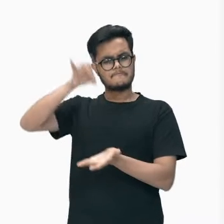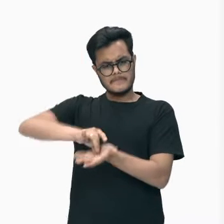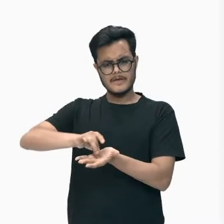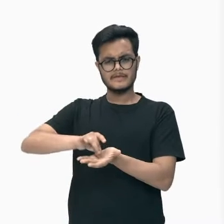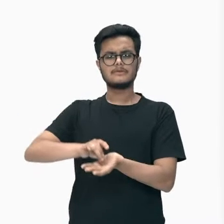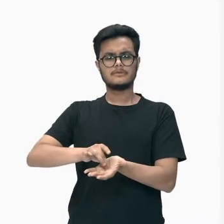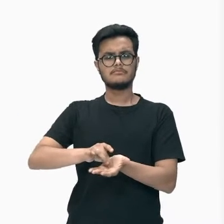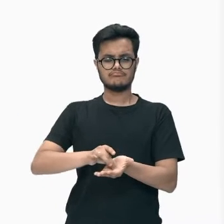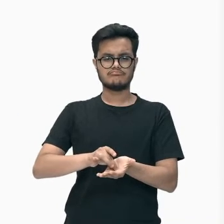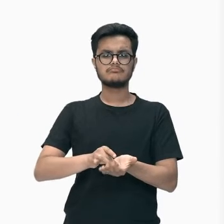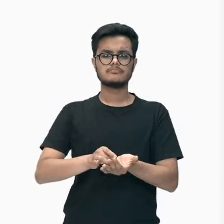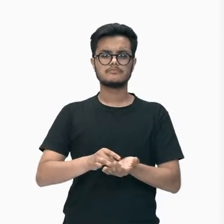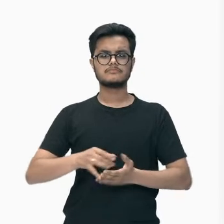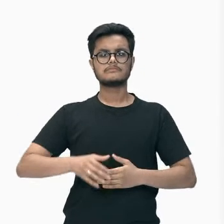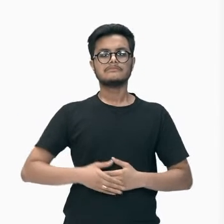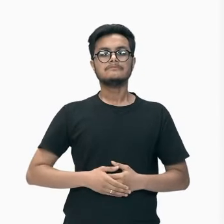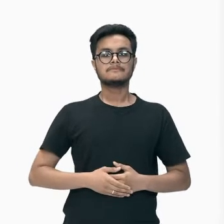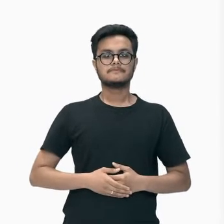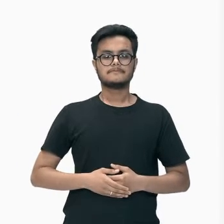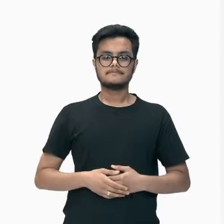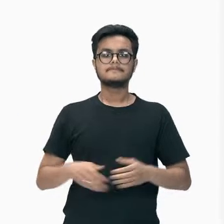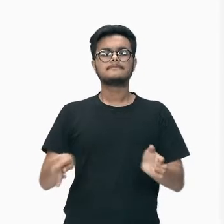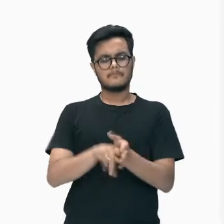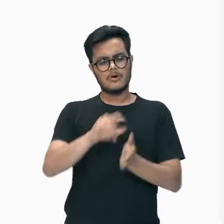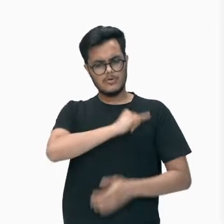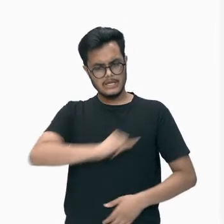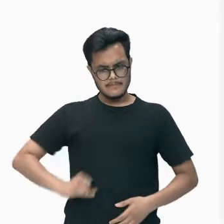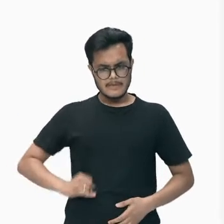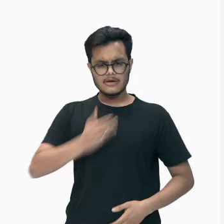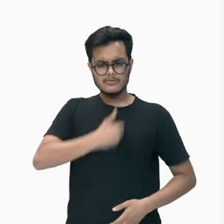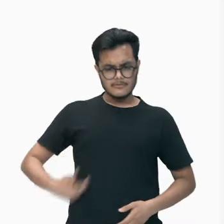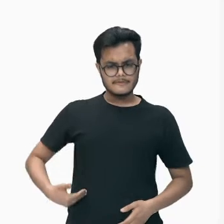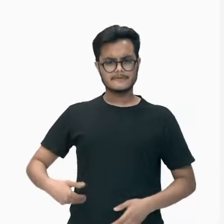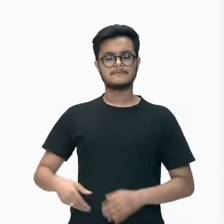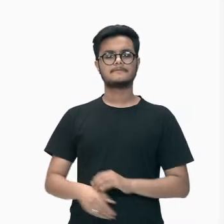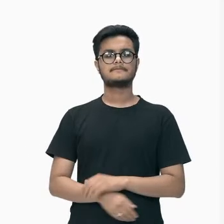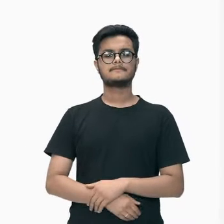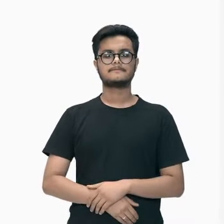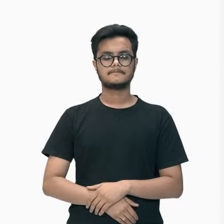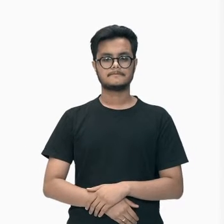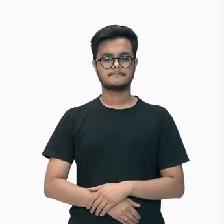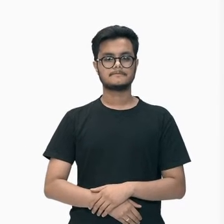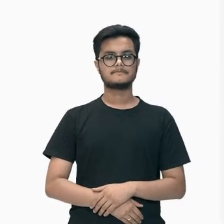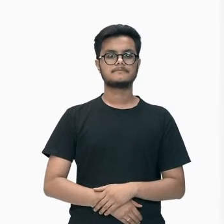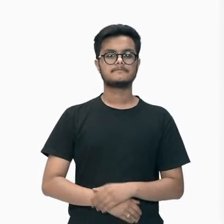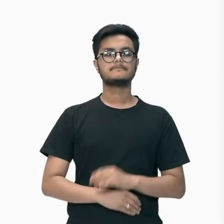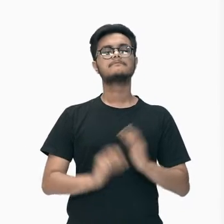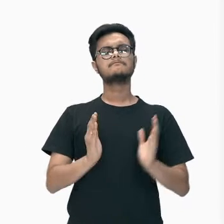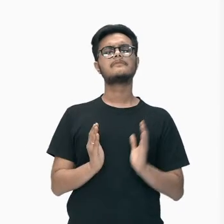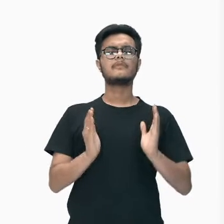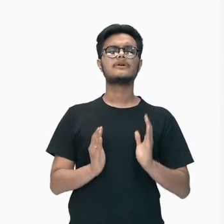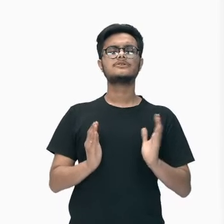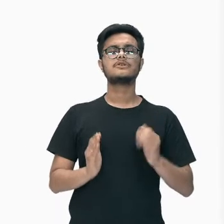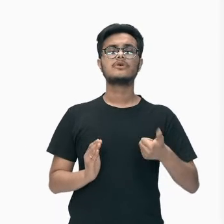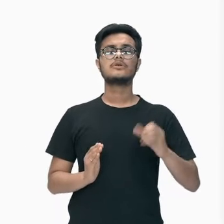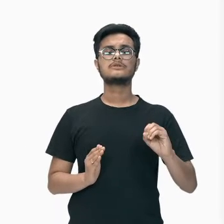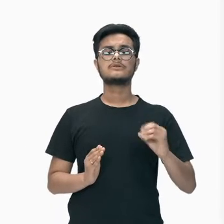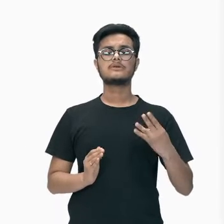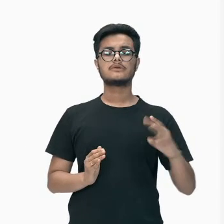vai consolidar o governo, né? Esse momento, esse período vai